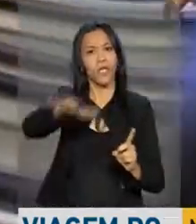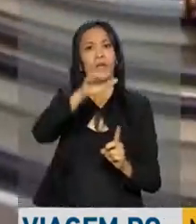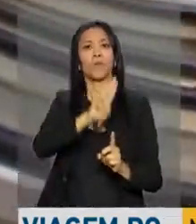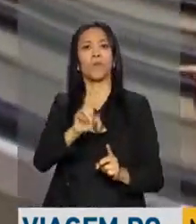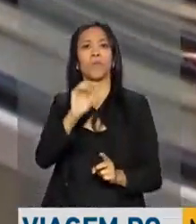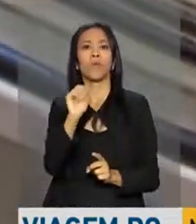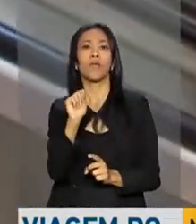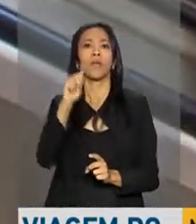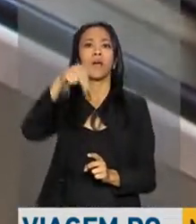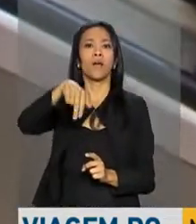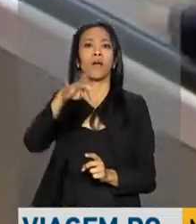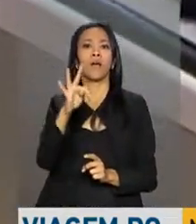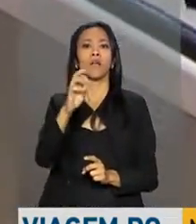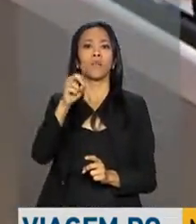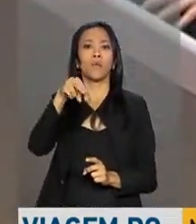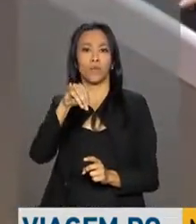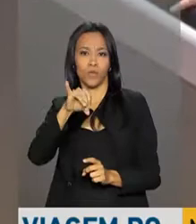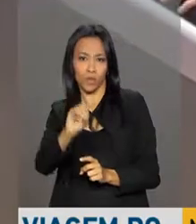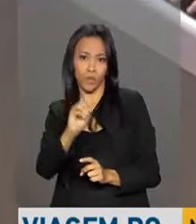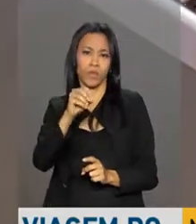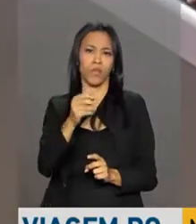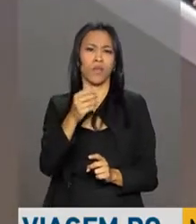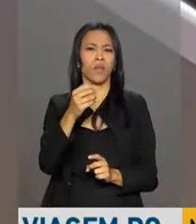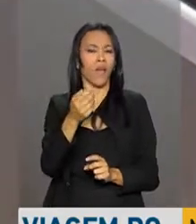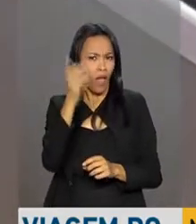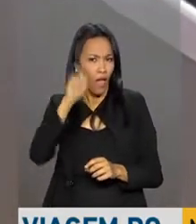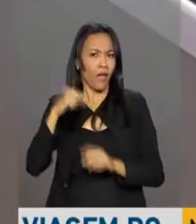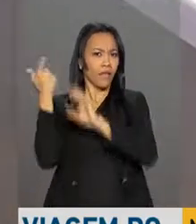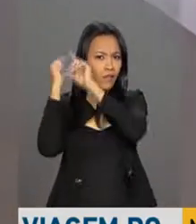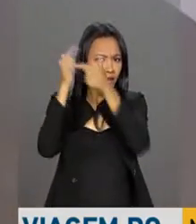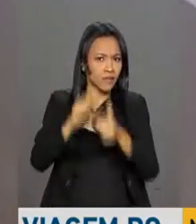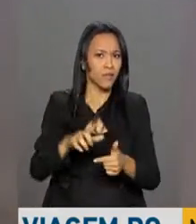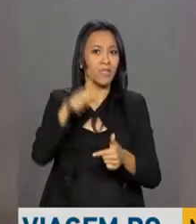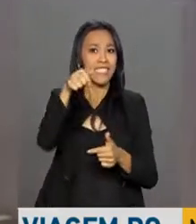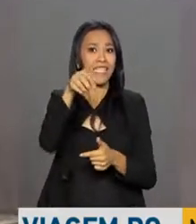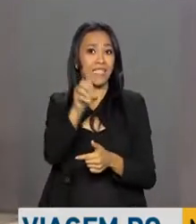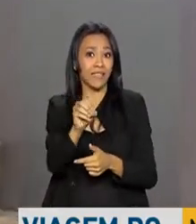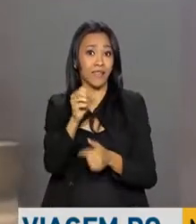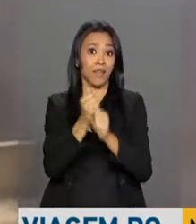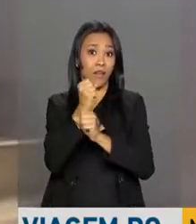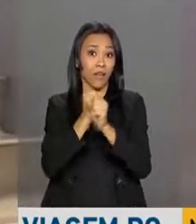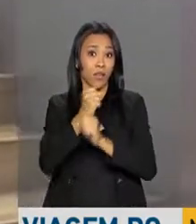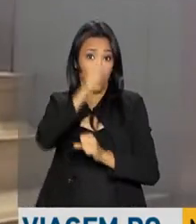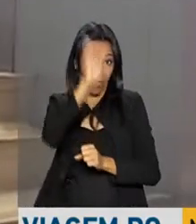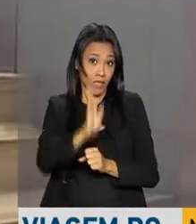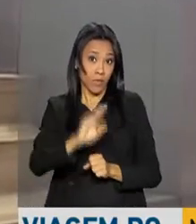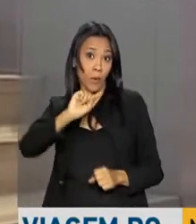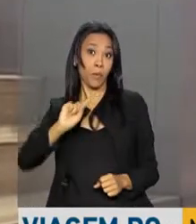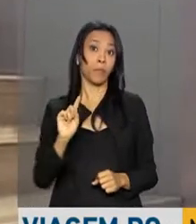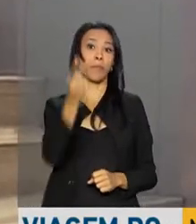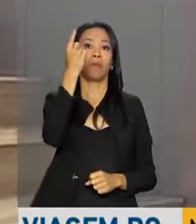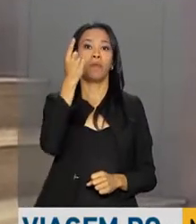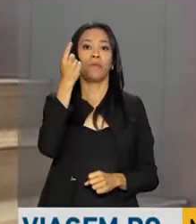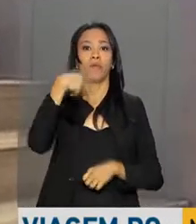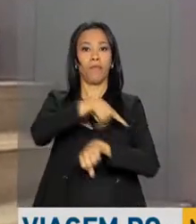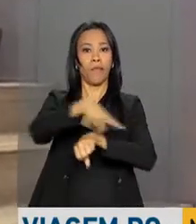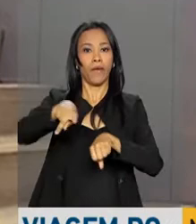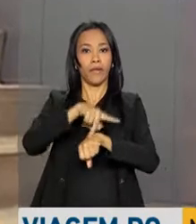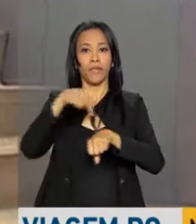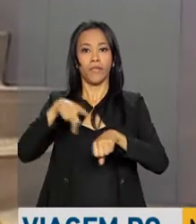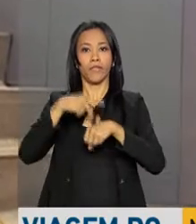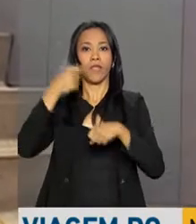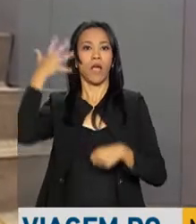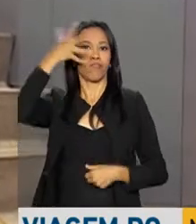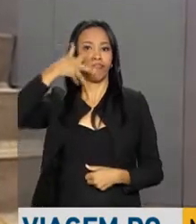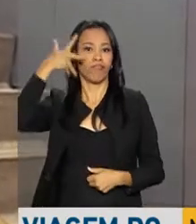Antônio Guterres. Como é tradição, há quase 70 anos, o Brasil é o primeiro país a se pronunciar no evento, que reúne